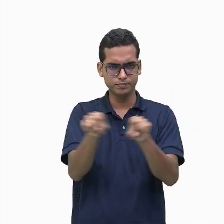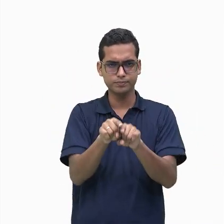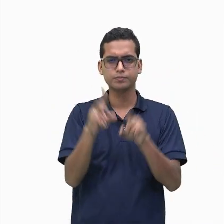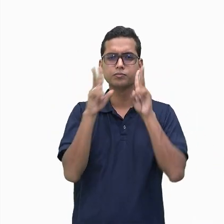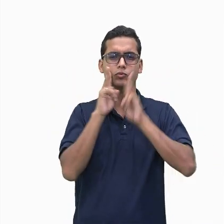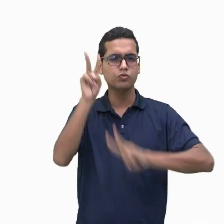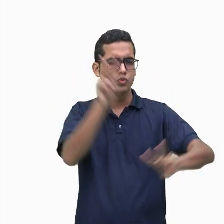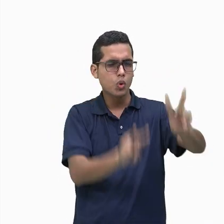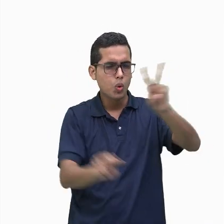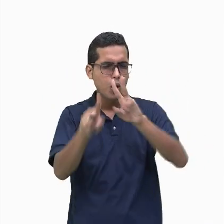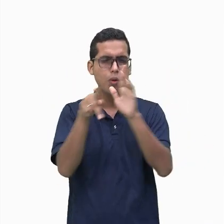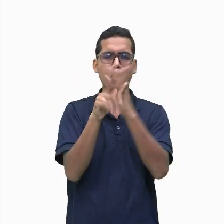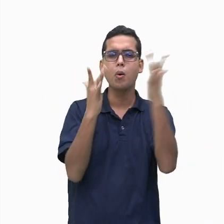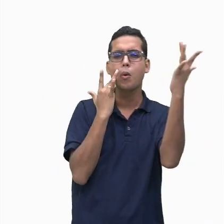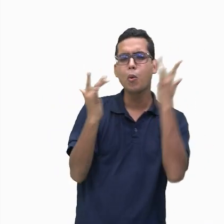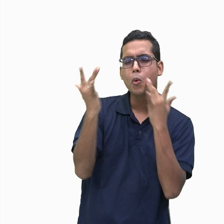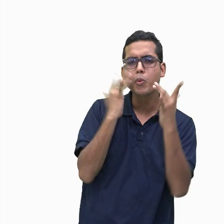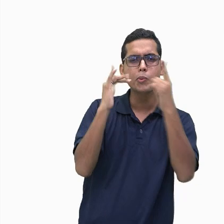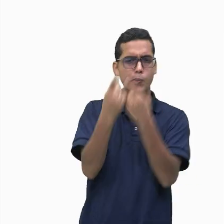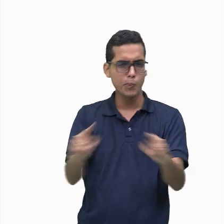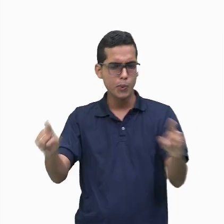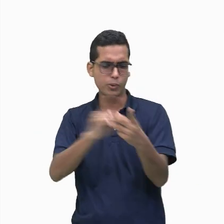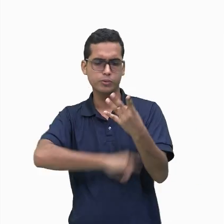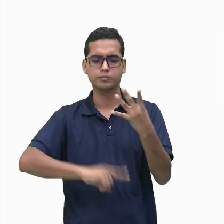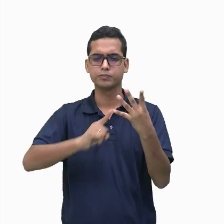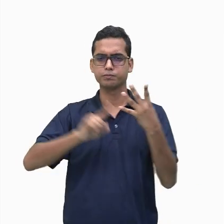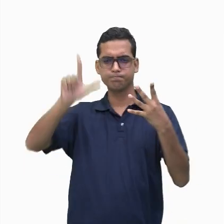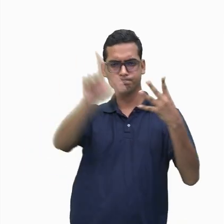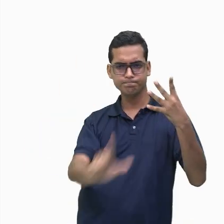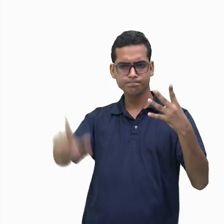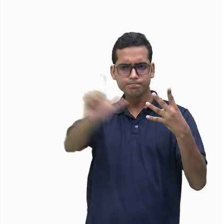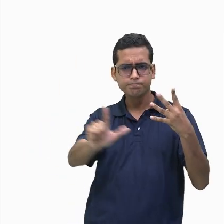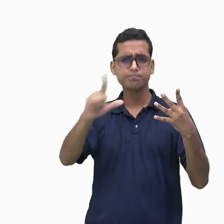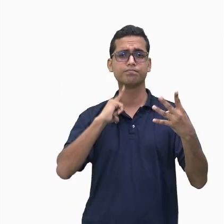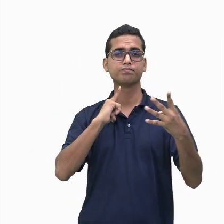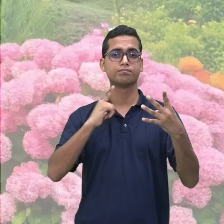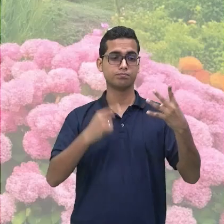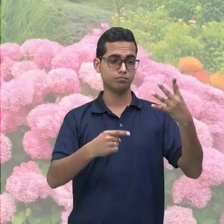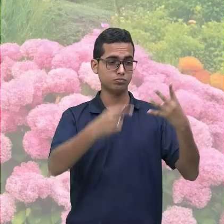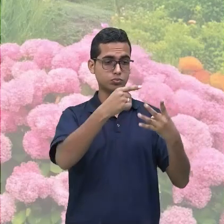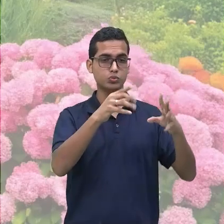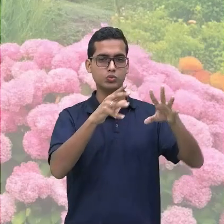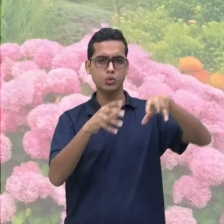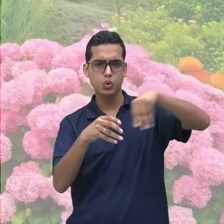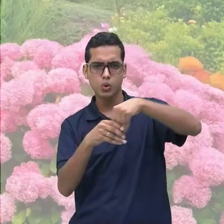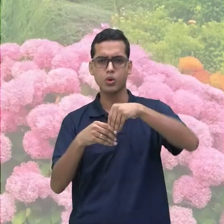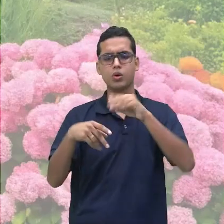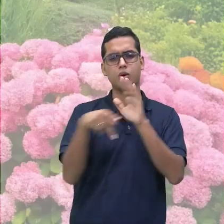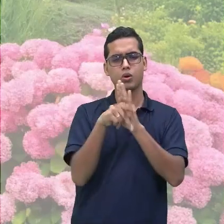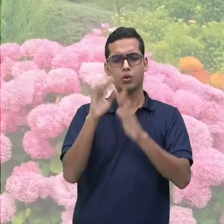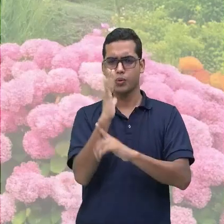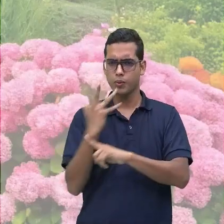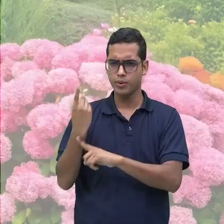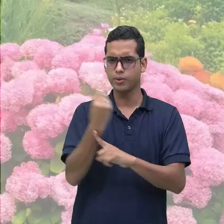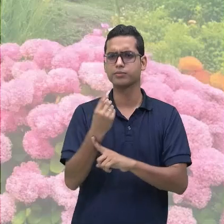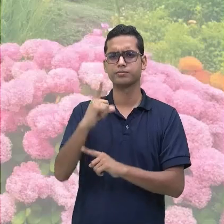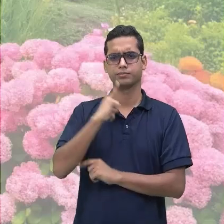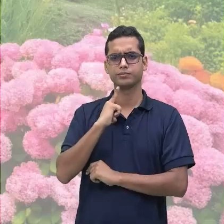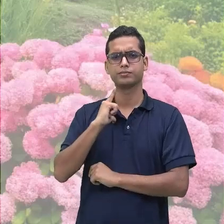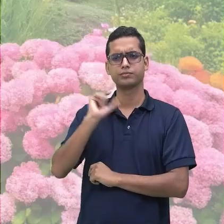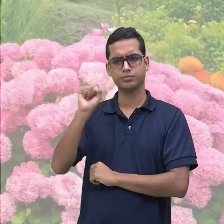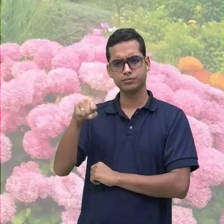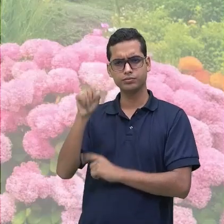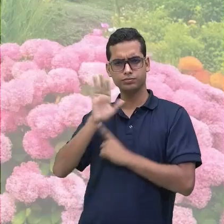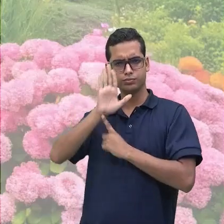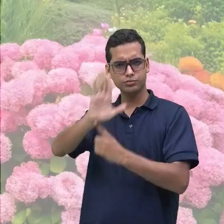musical e literária, né? Então temos alguns elementos que vão constituir a questão da arte. Como eles podem